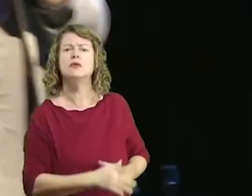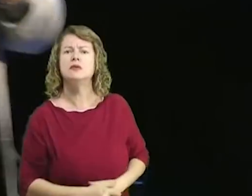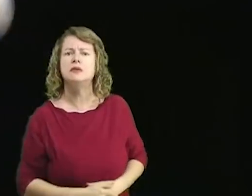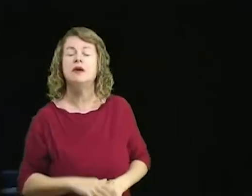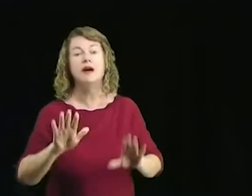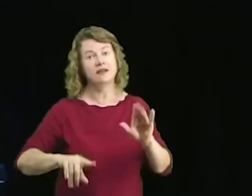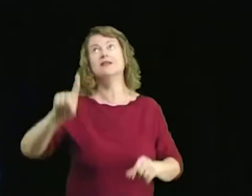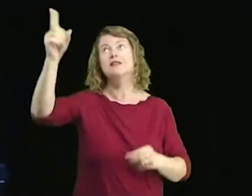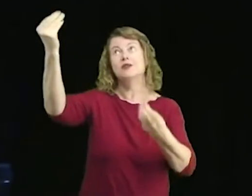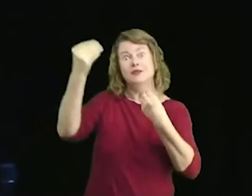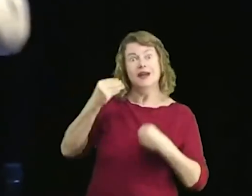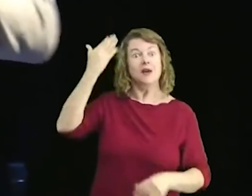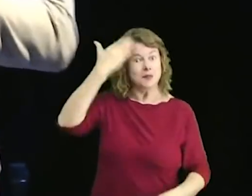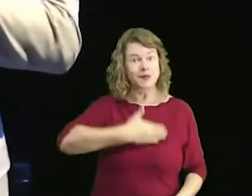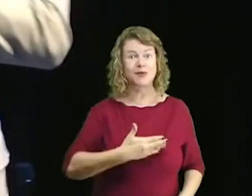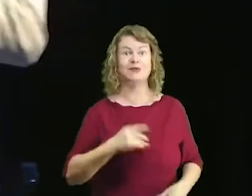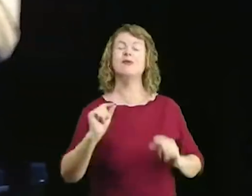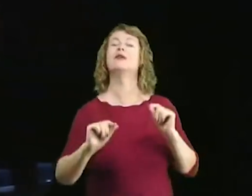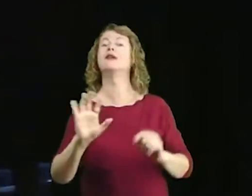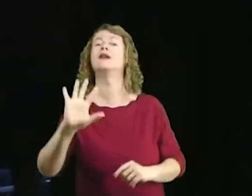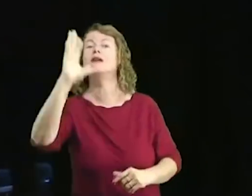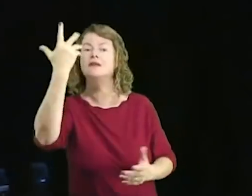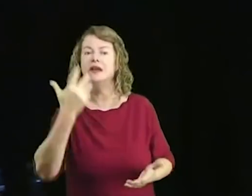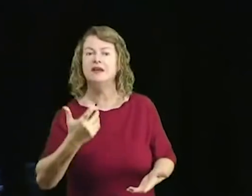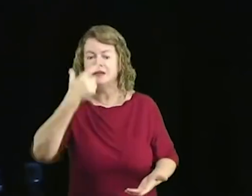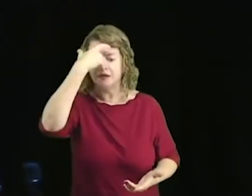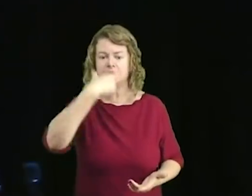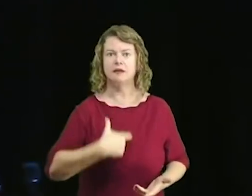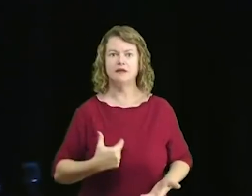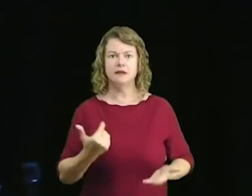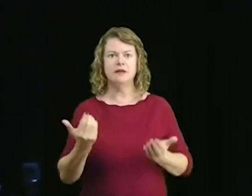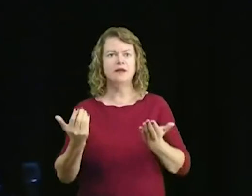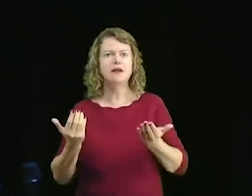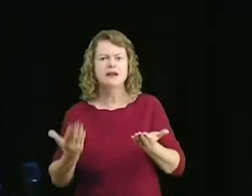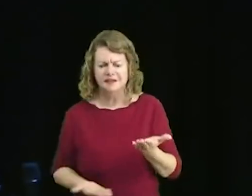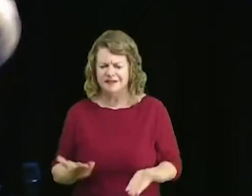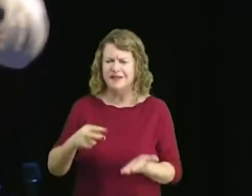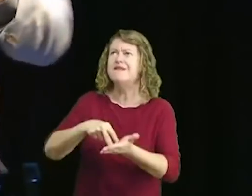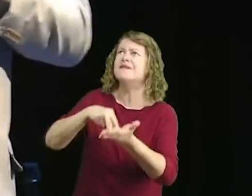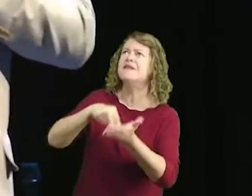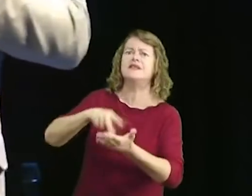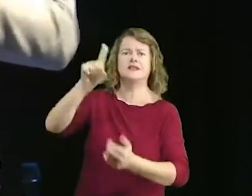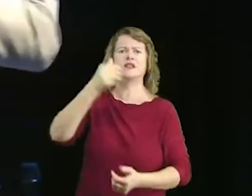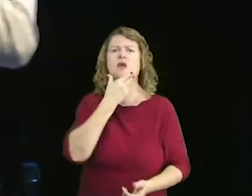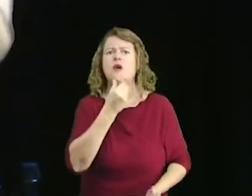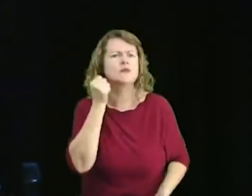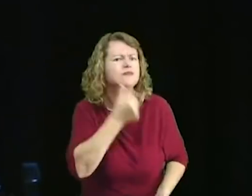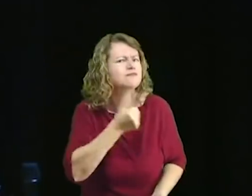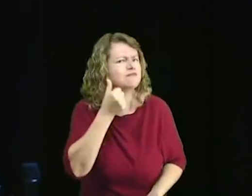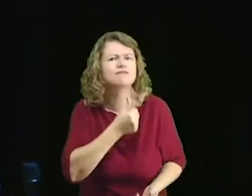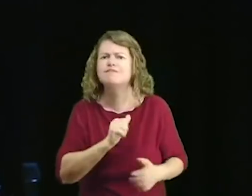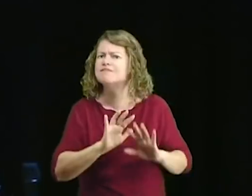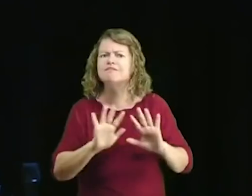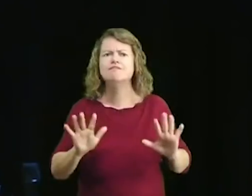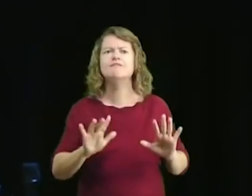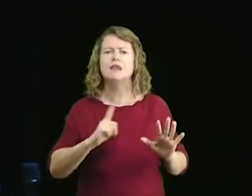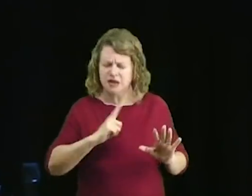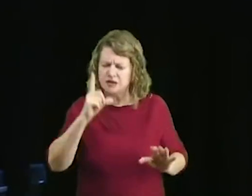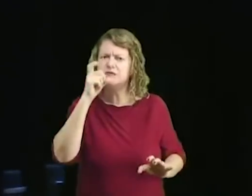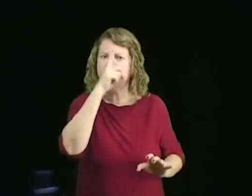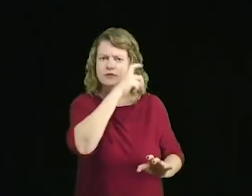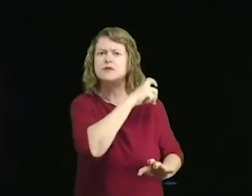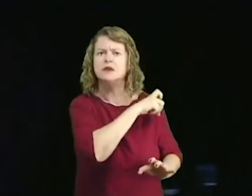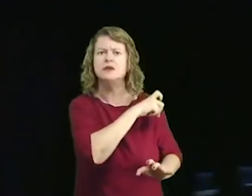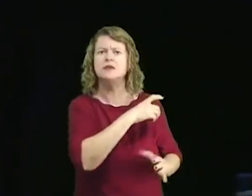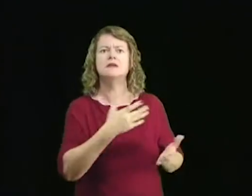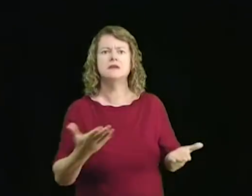acontece? Homens de Deus passam por dificuldades. Mulheres de Deus passam por dificuldades. Eu perdi o